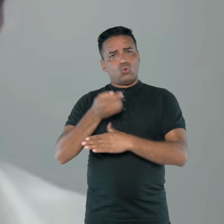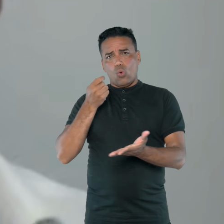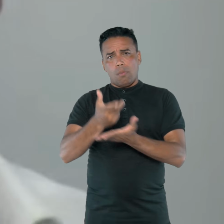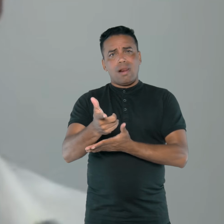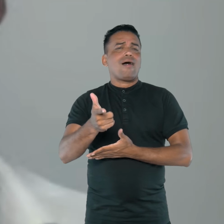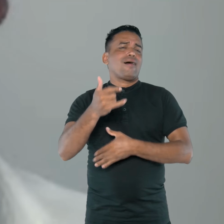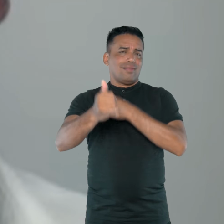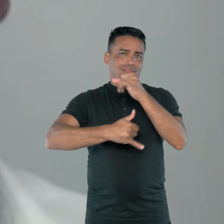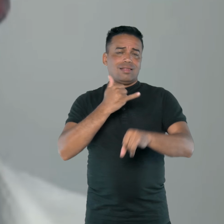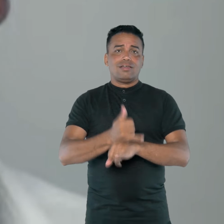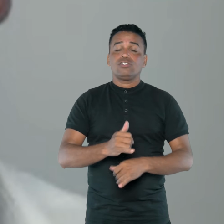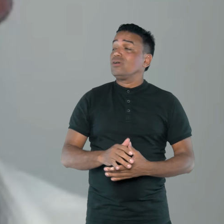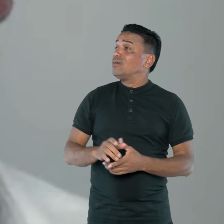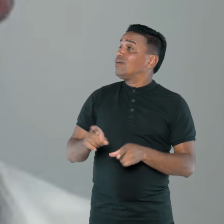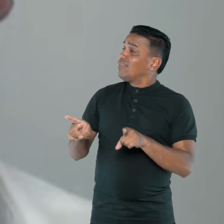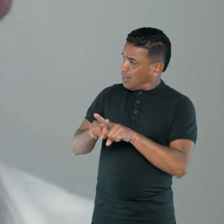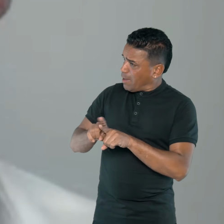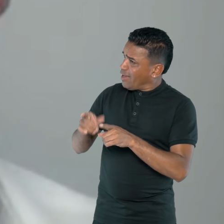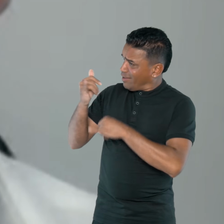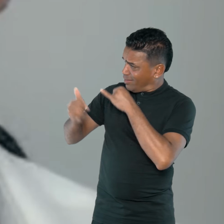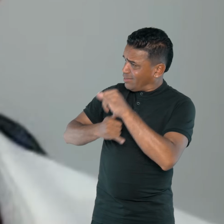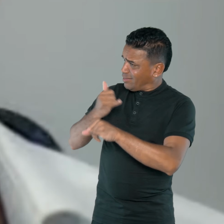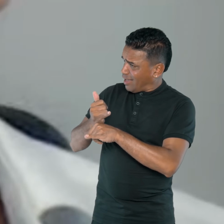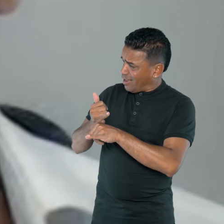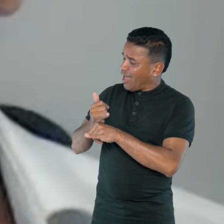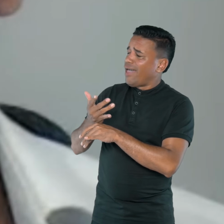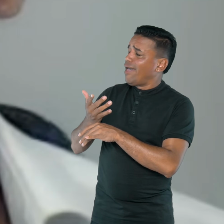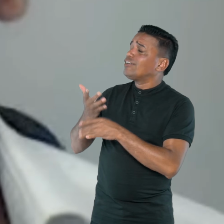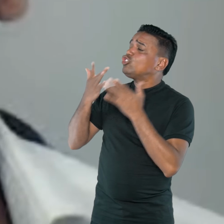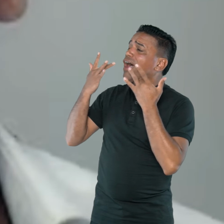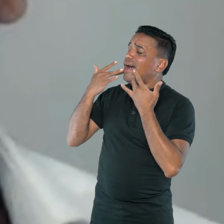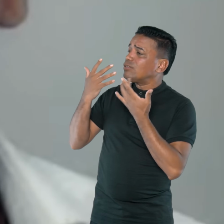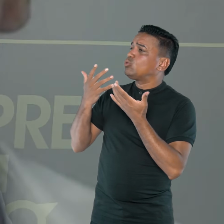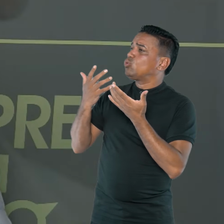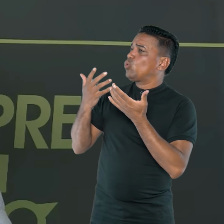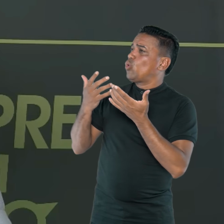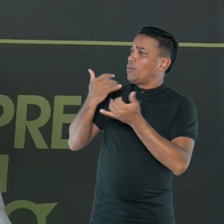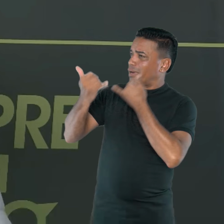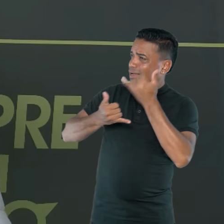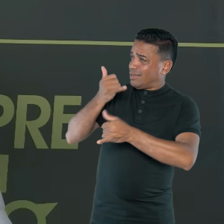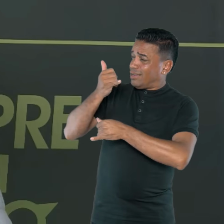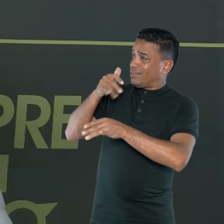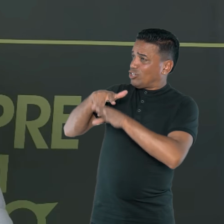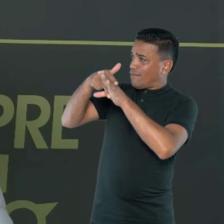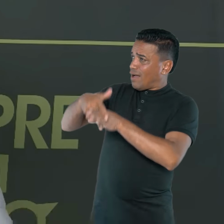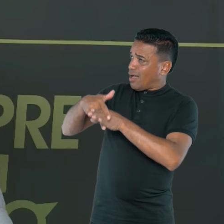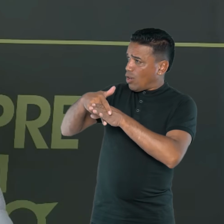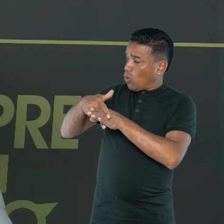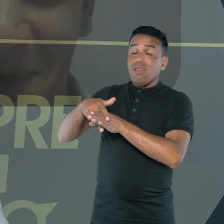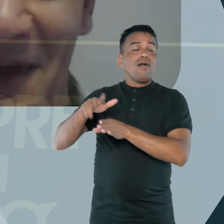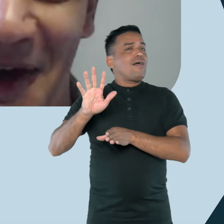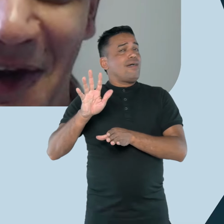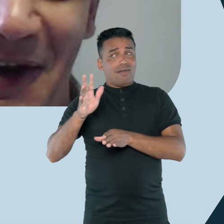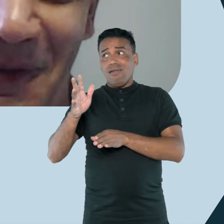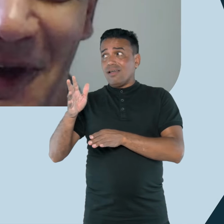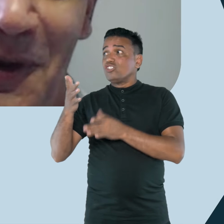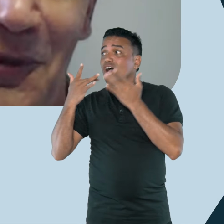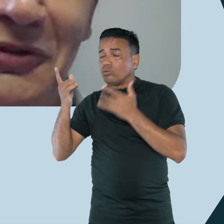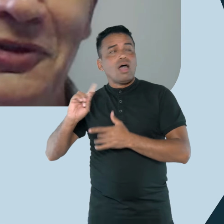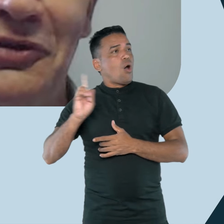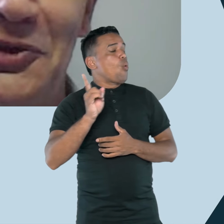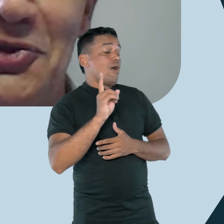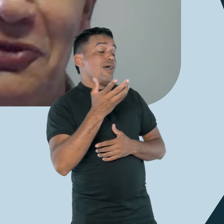pela internet. Também uma peça de teatro, o Carrossel? Não, o Carrossel ele é um livro infanto-juvenil.